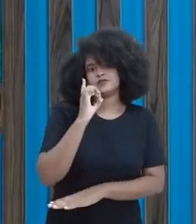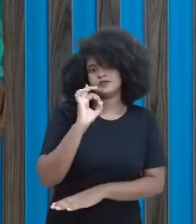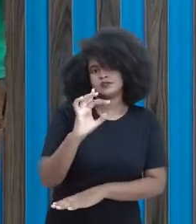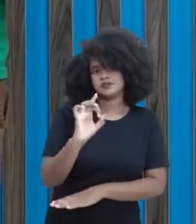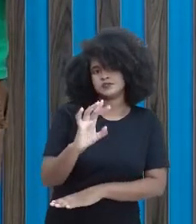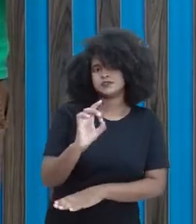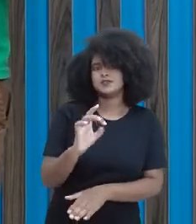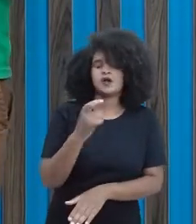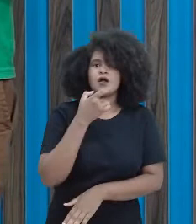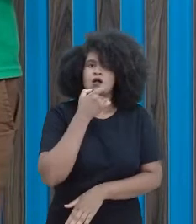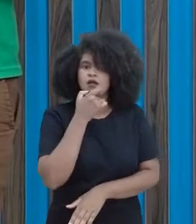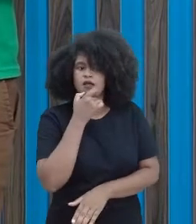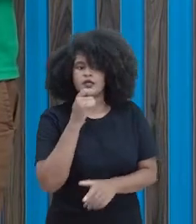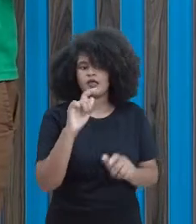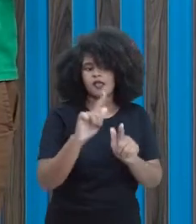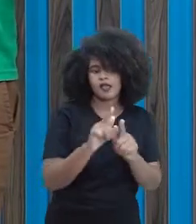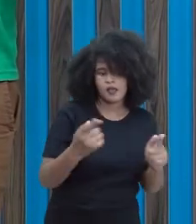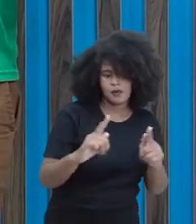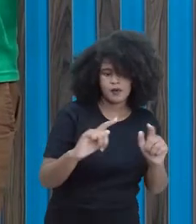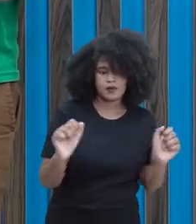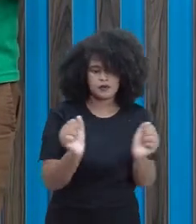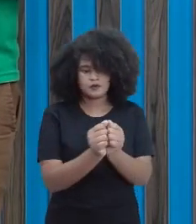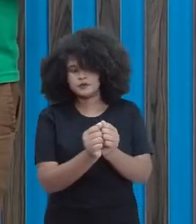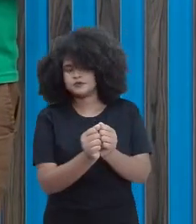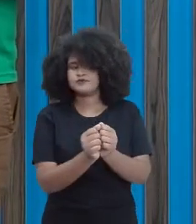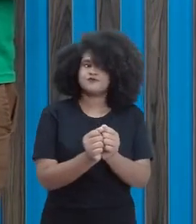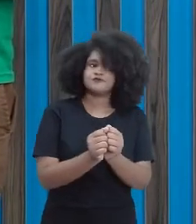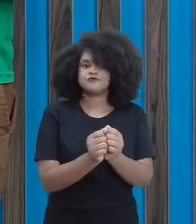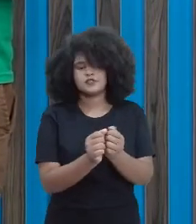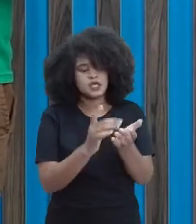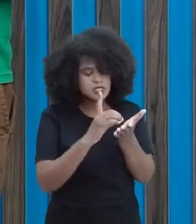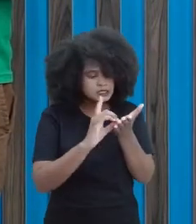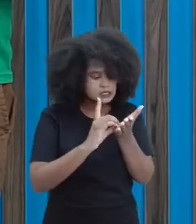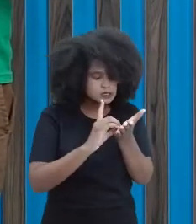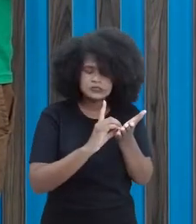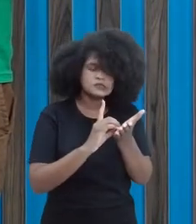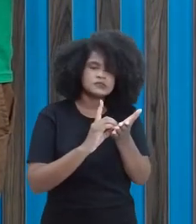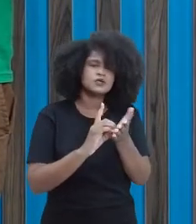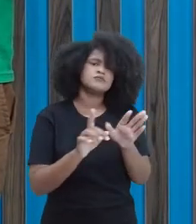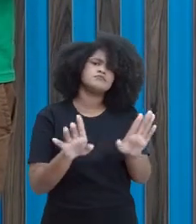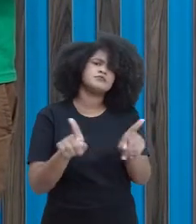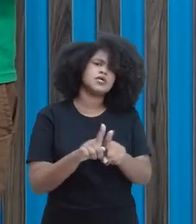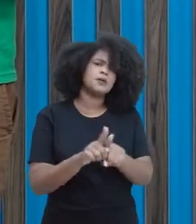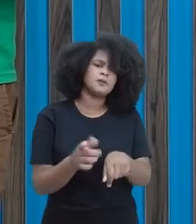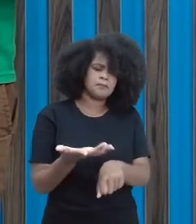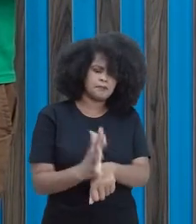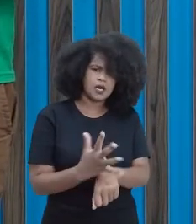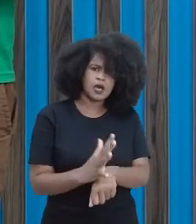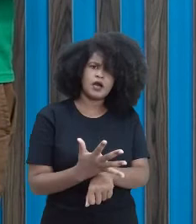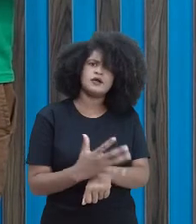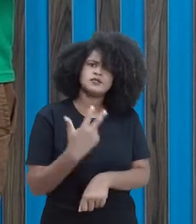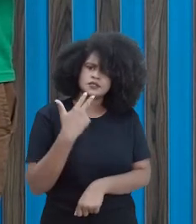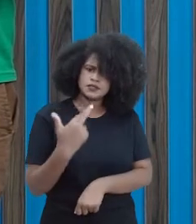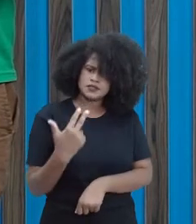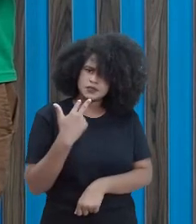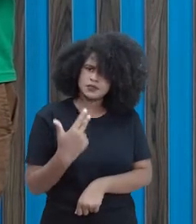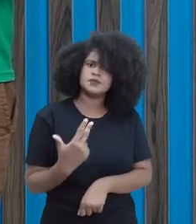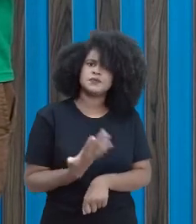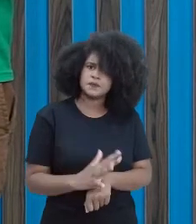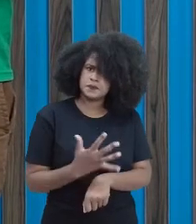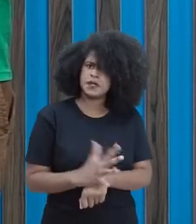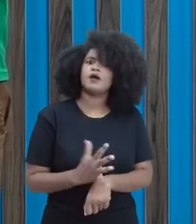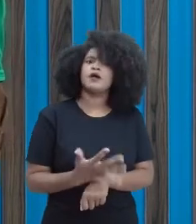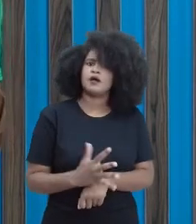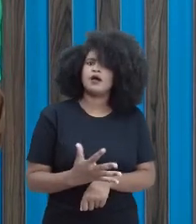estudando inglês com gramática e com dicionário e tal. Não, é você vivenciar a língua, você experimentar a língua